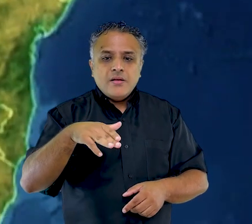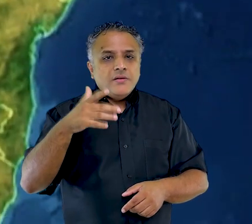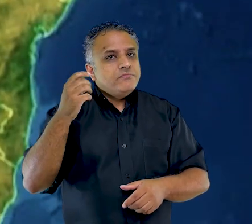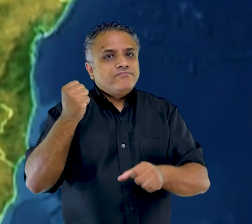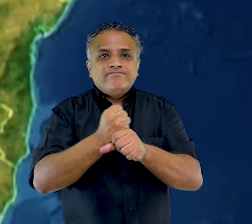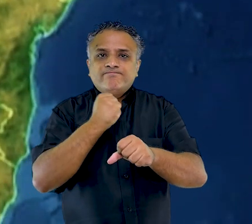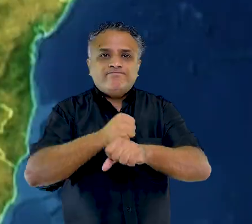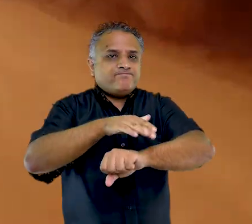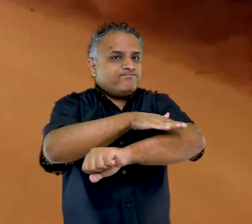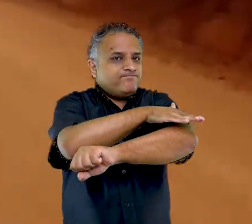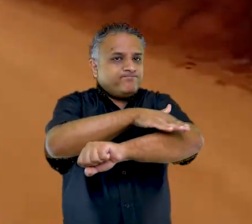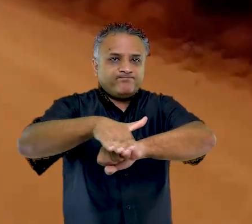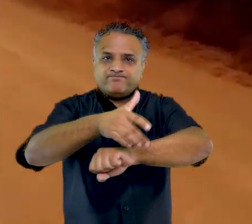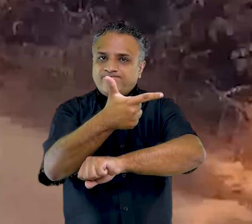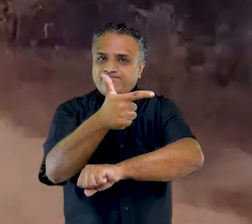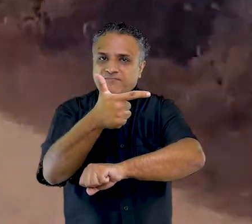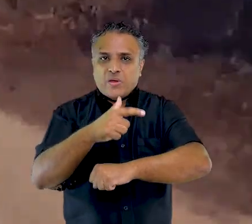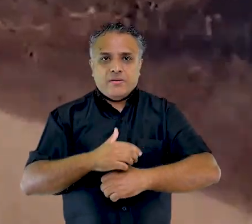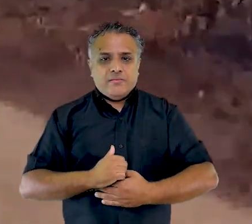pavimentação.